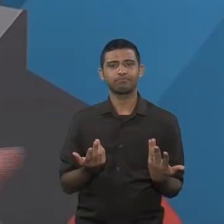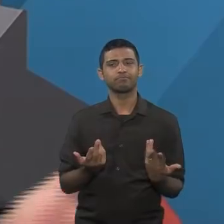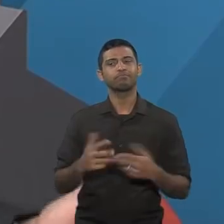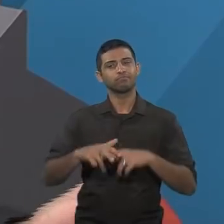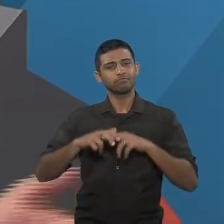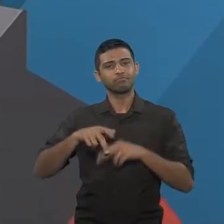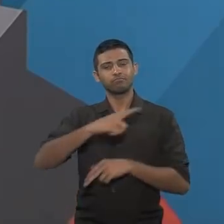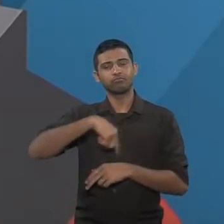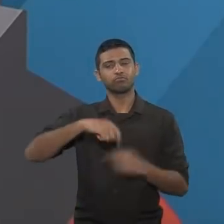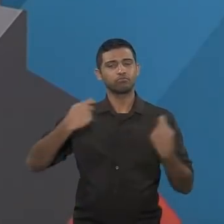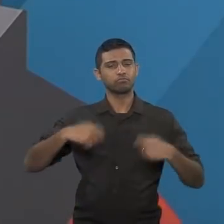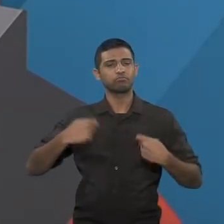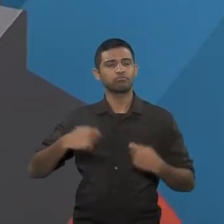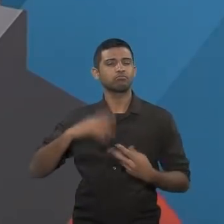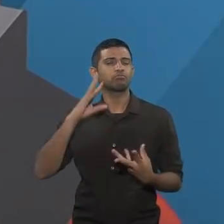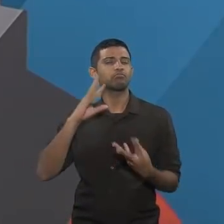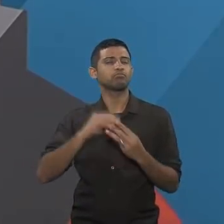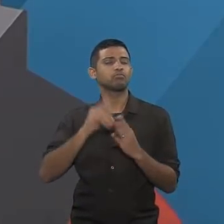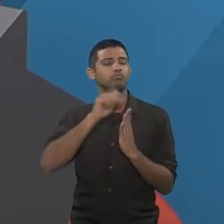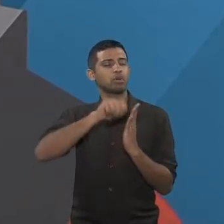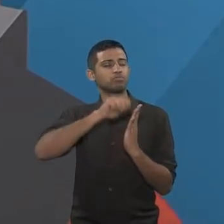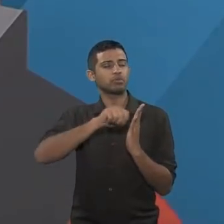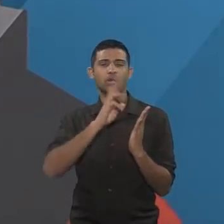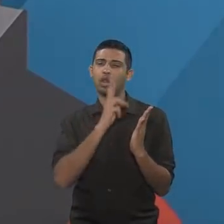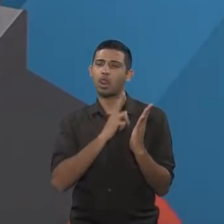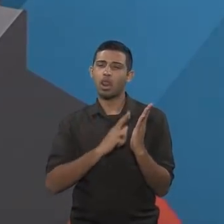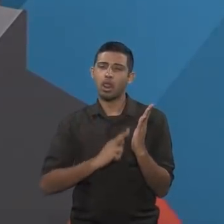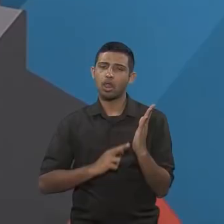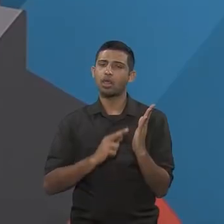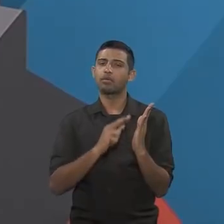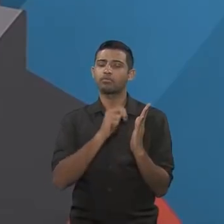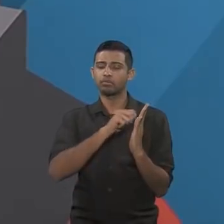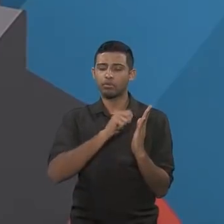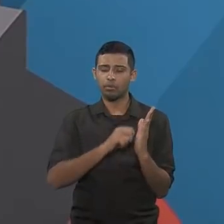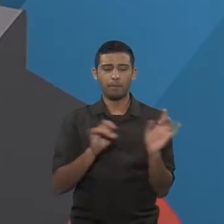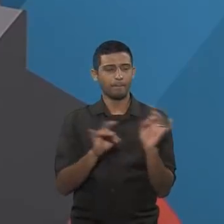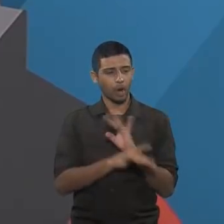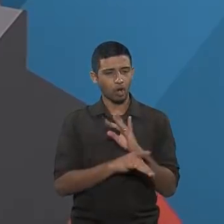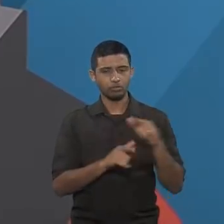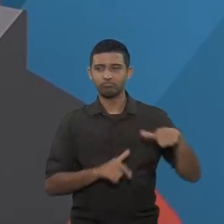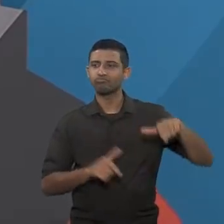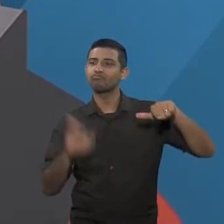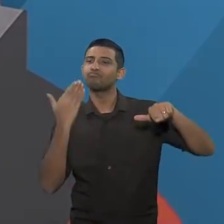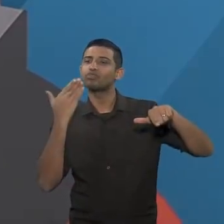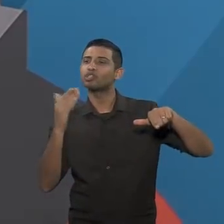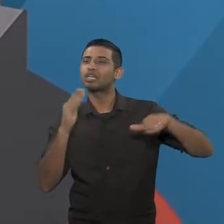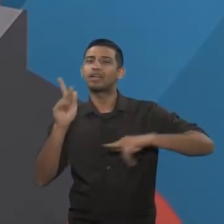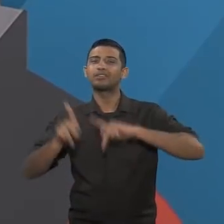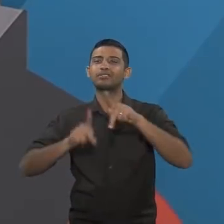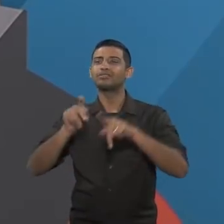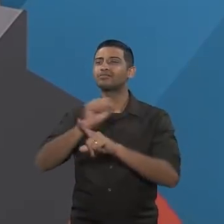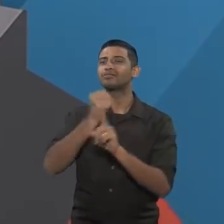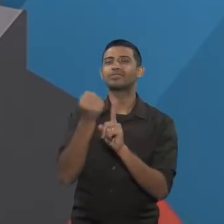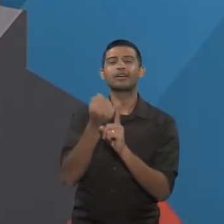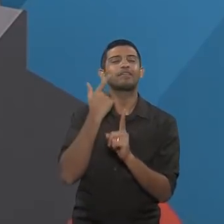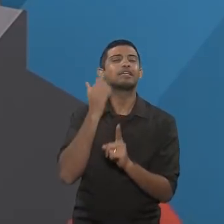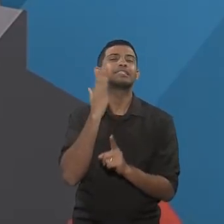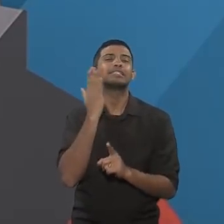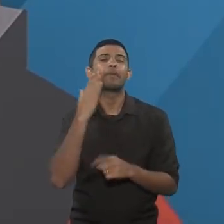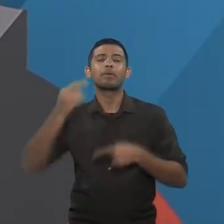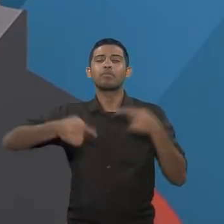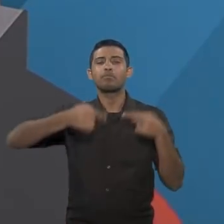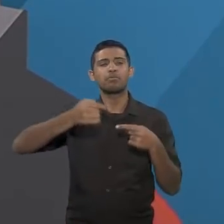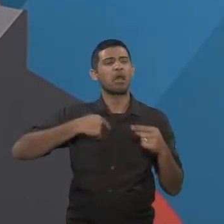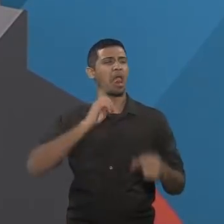isso que nós precisamos chegar à conclusão, fazer um bom relatório para apresentar para a sociedade e apresentar soluções também. Não adianta só